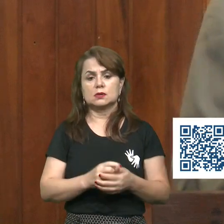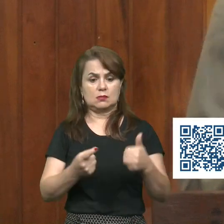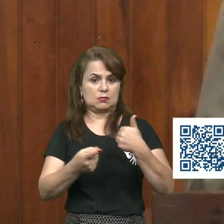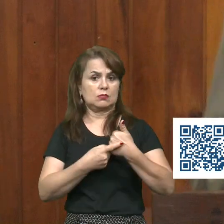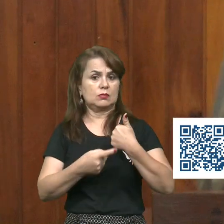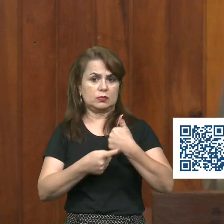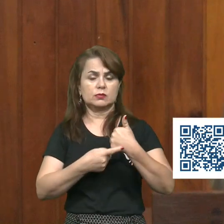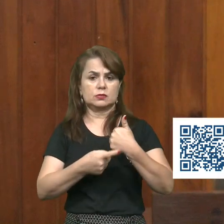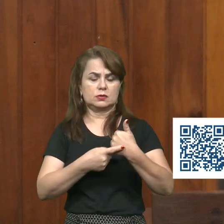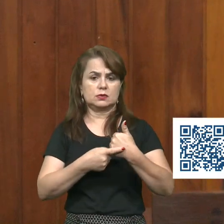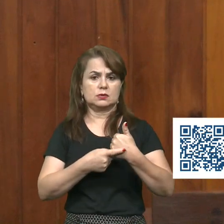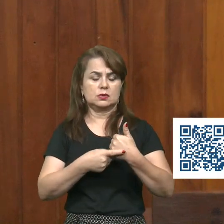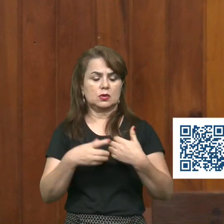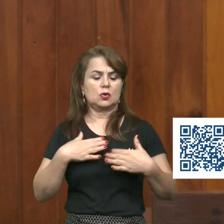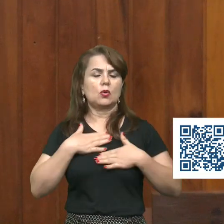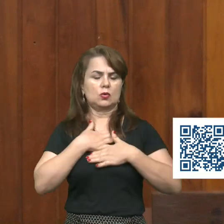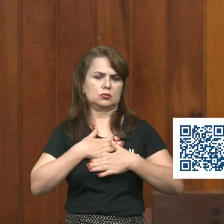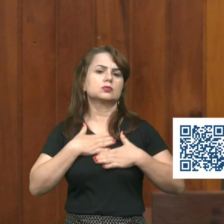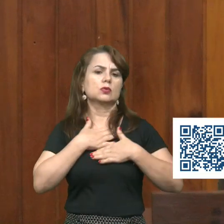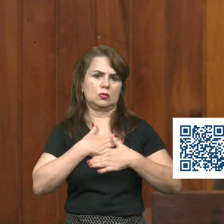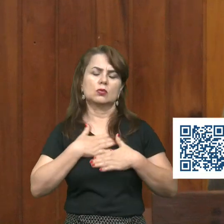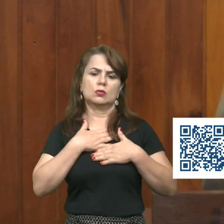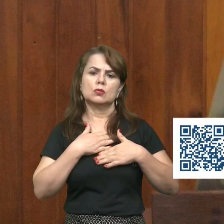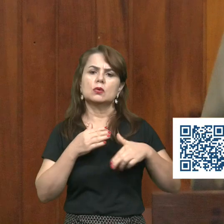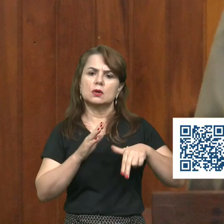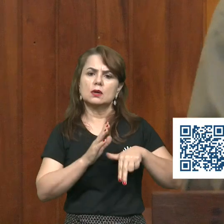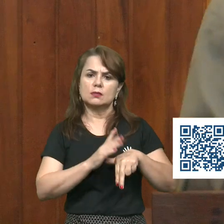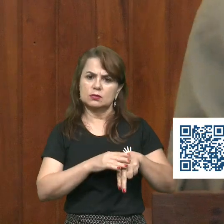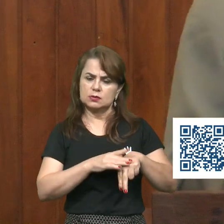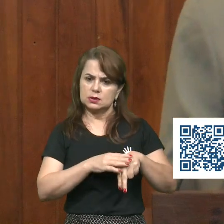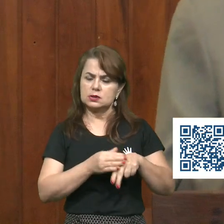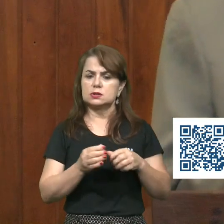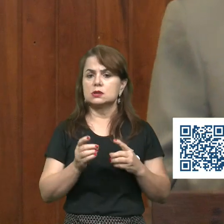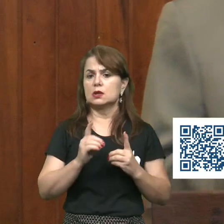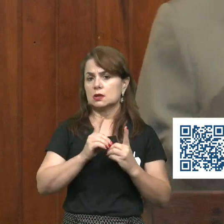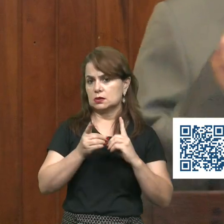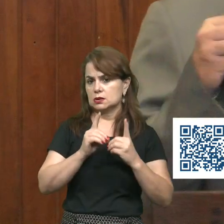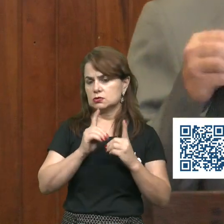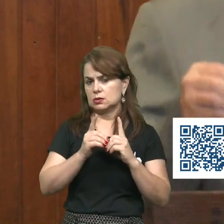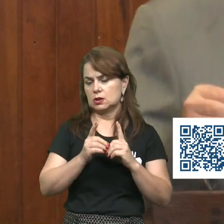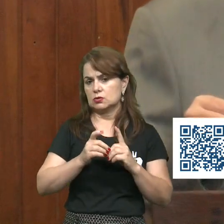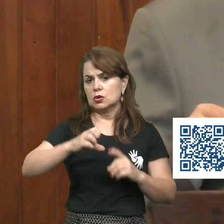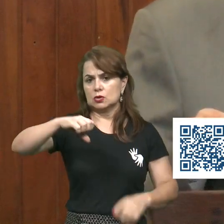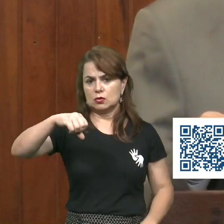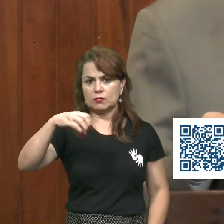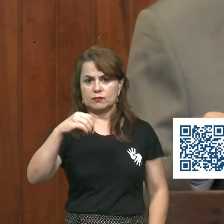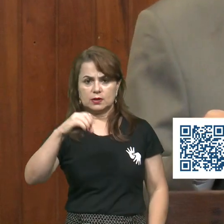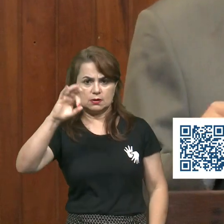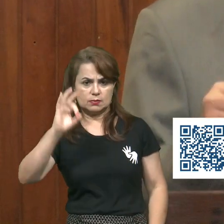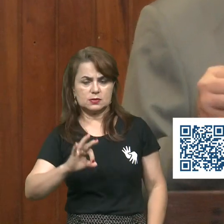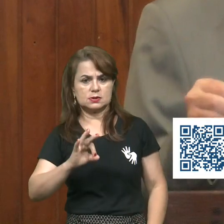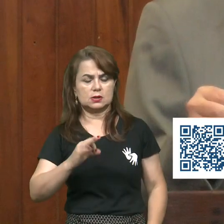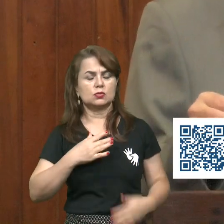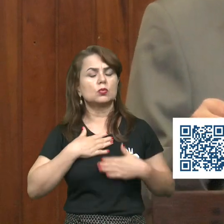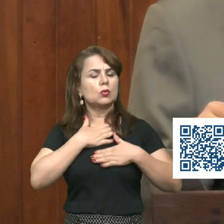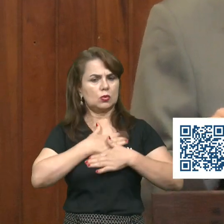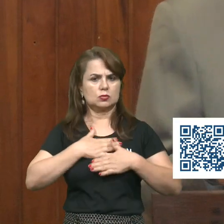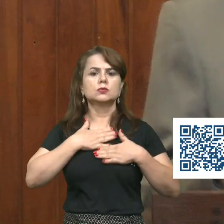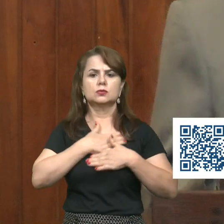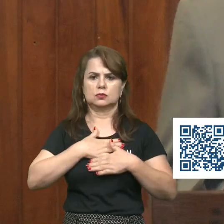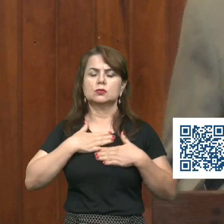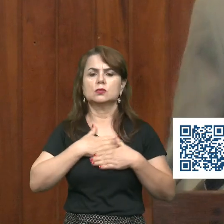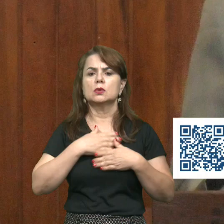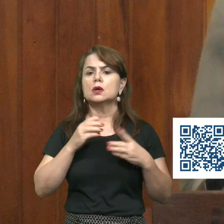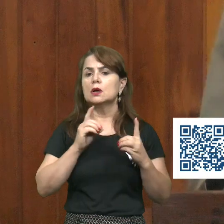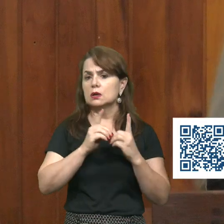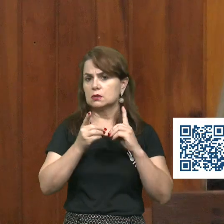satisfação subiu 88% em 2021 para 90%, quase